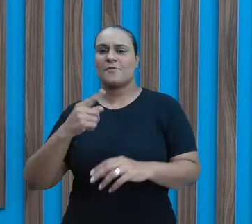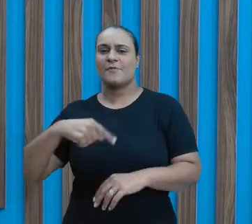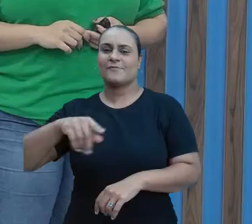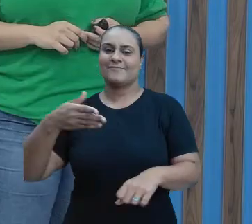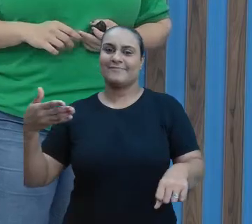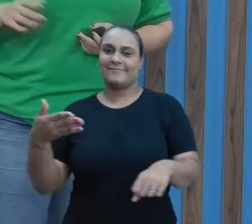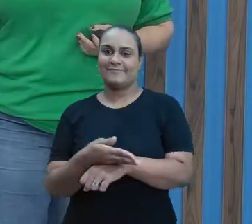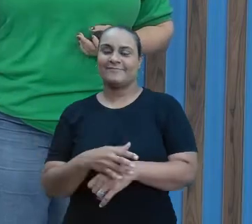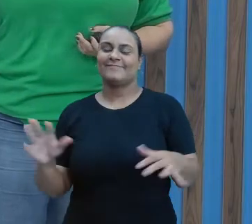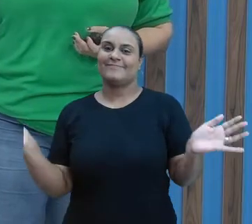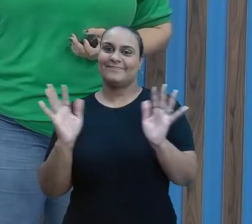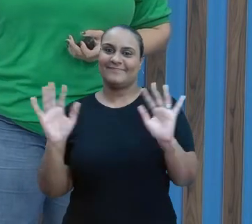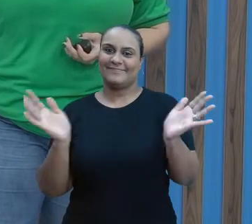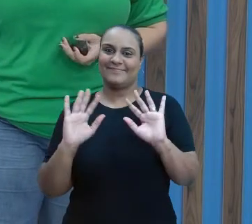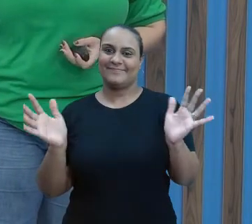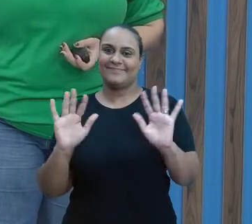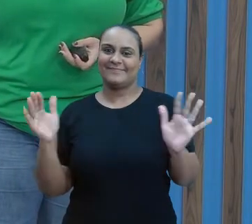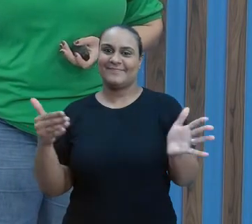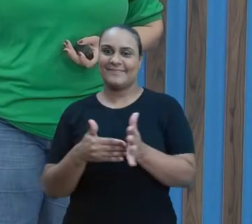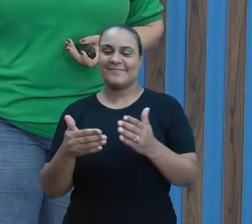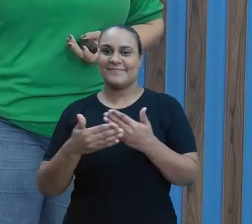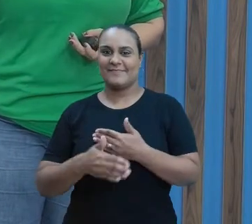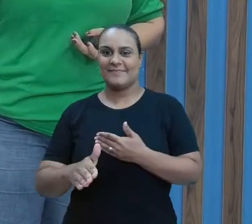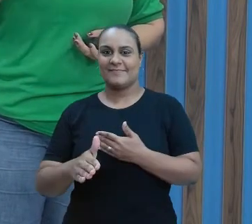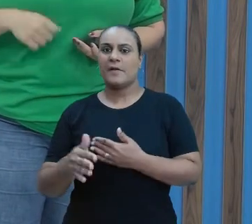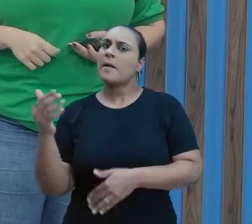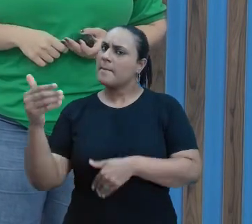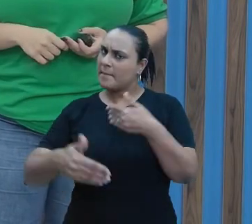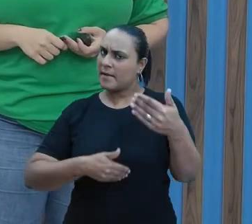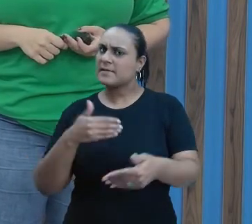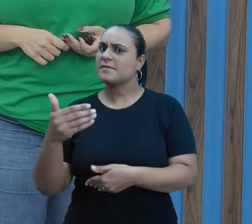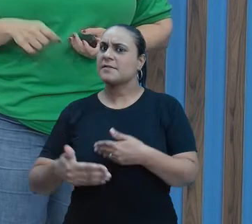aqui. Tchau, queridos. Até a próxima.